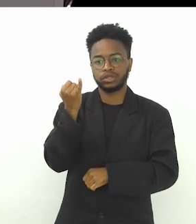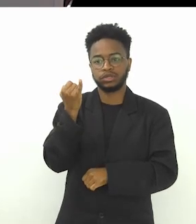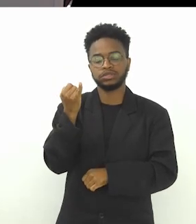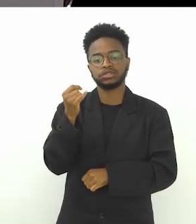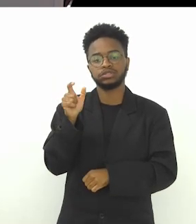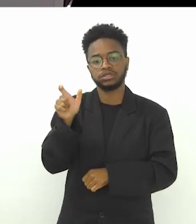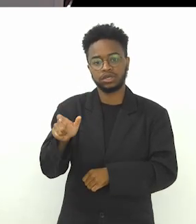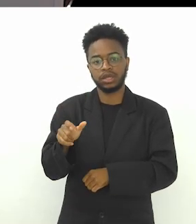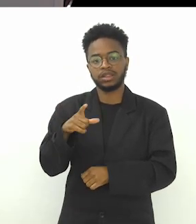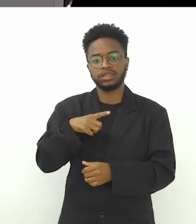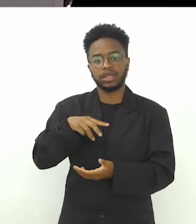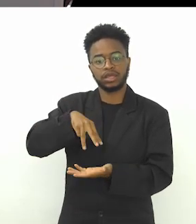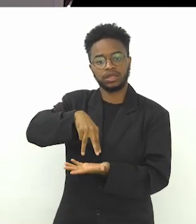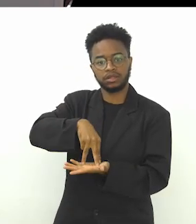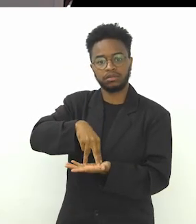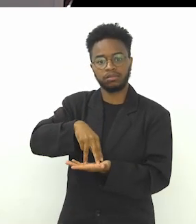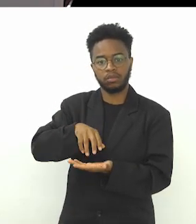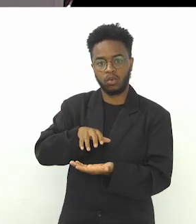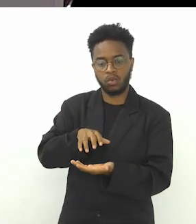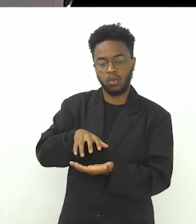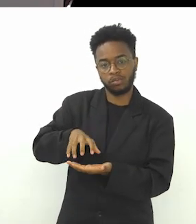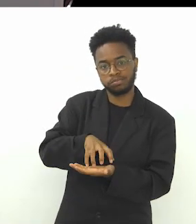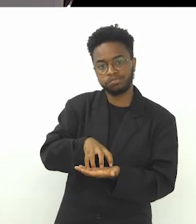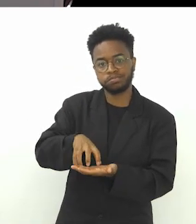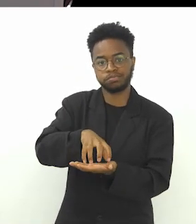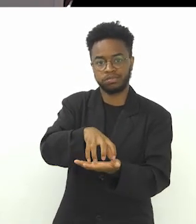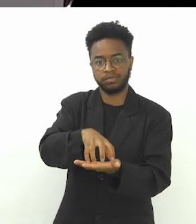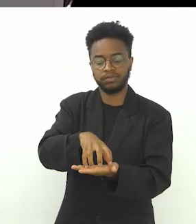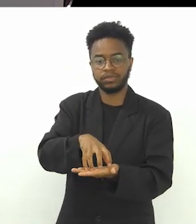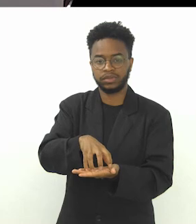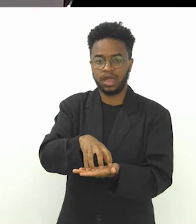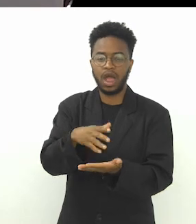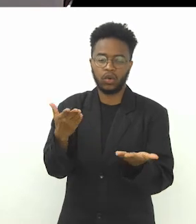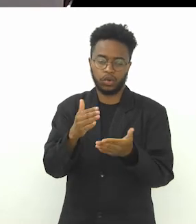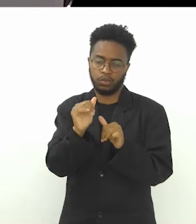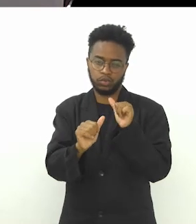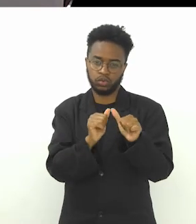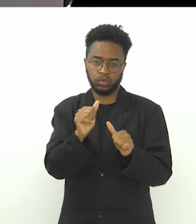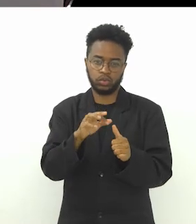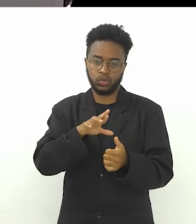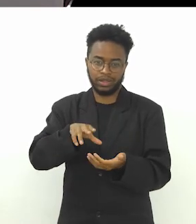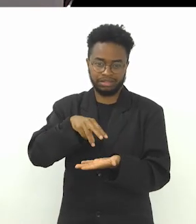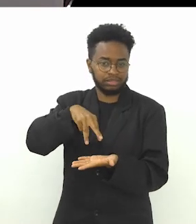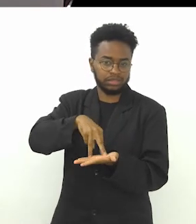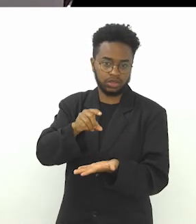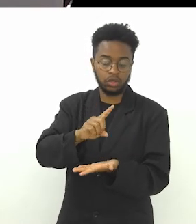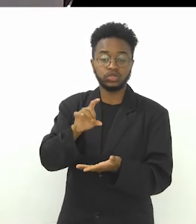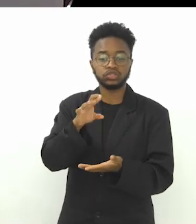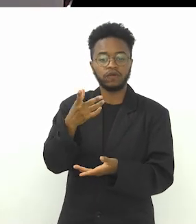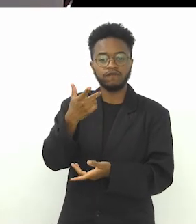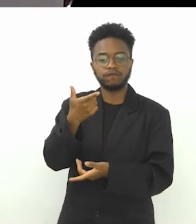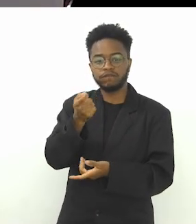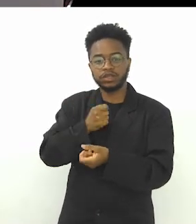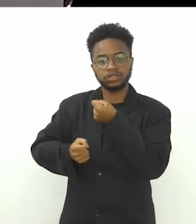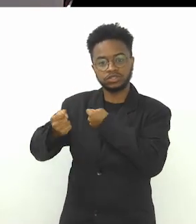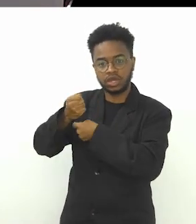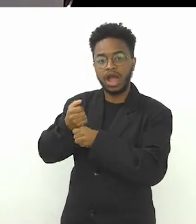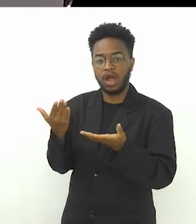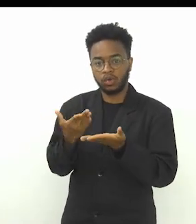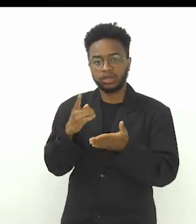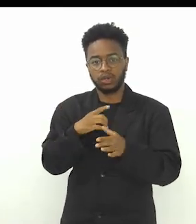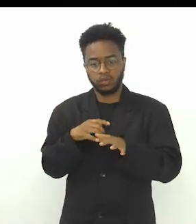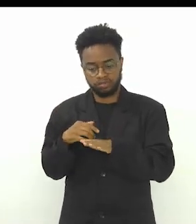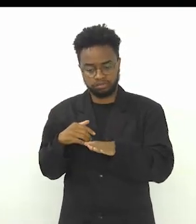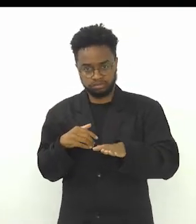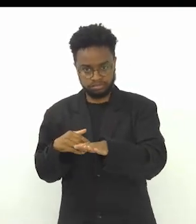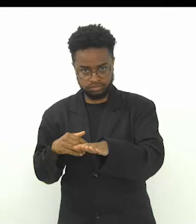Foi esse tripézinho não, porque não existe mais tripézinho no Carnaval, né? Verdade. Isso só há 20 anos atrás. O tripé agora é um